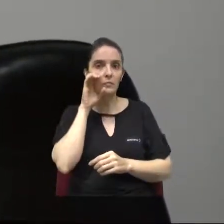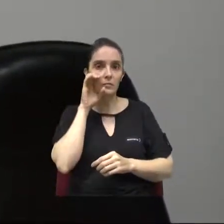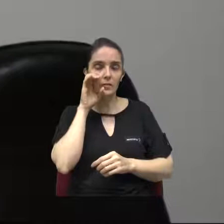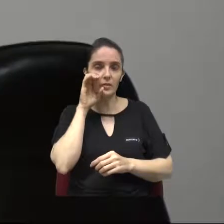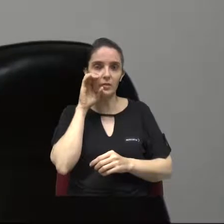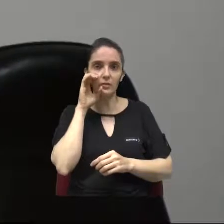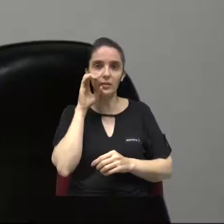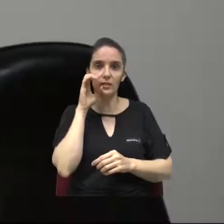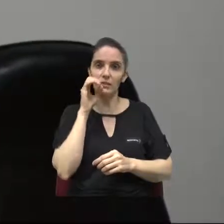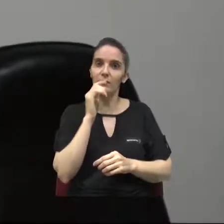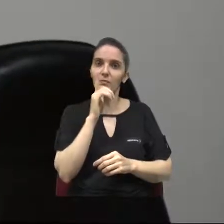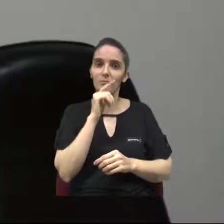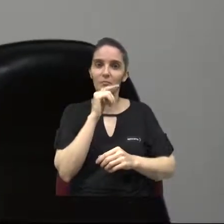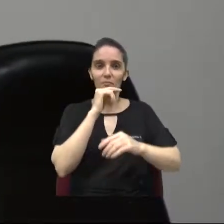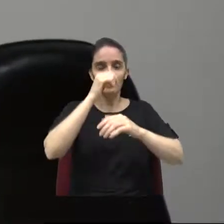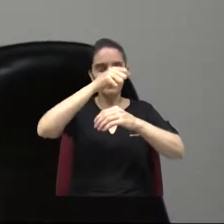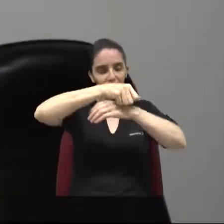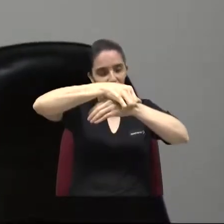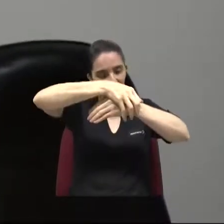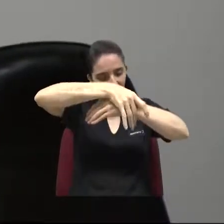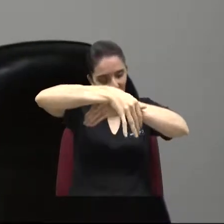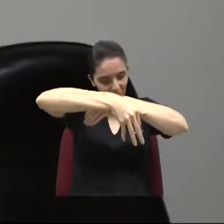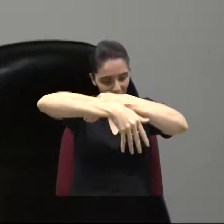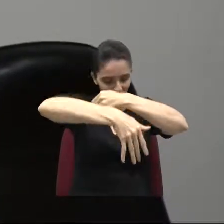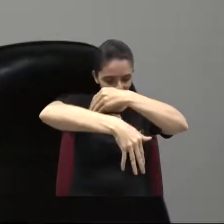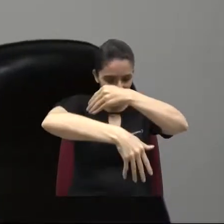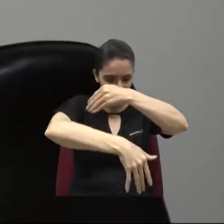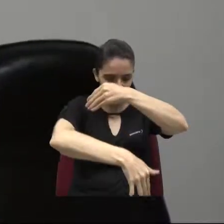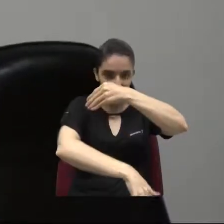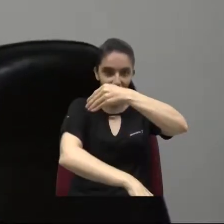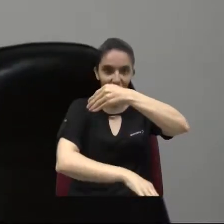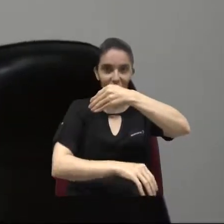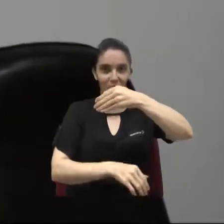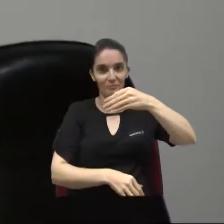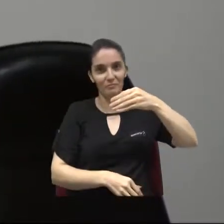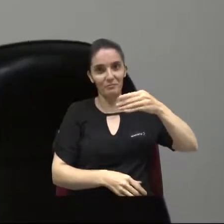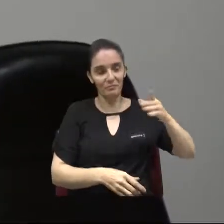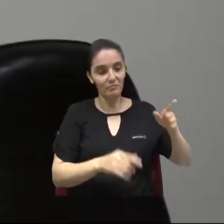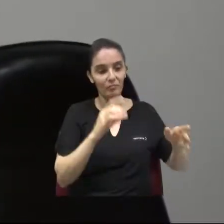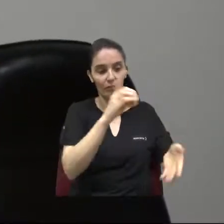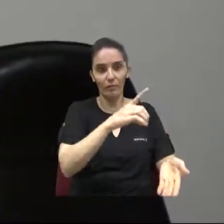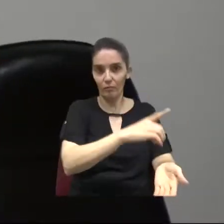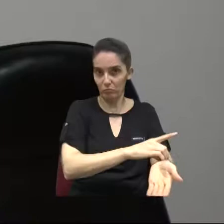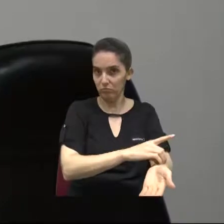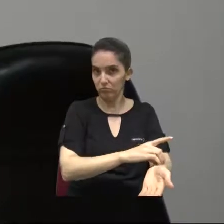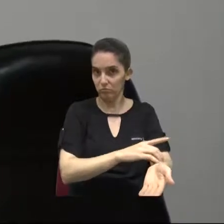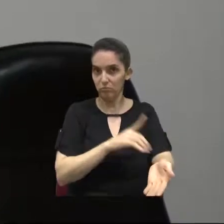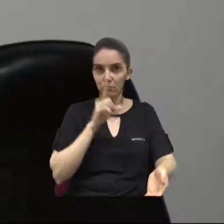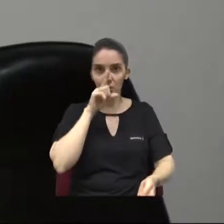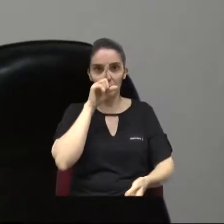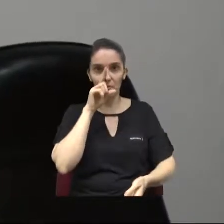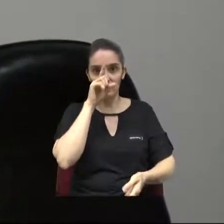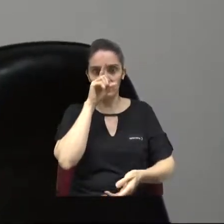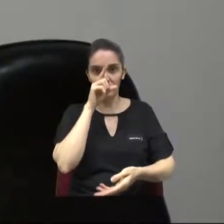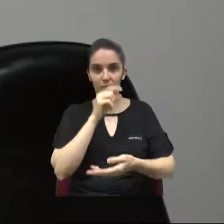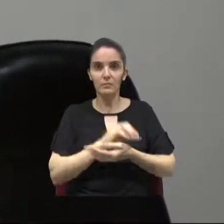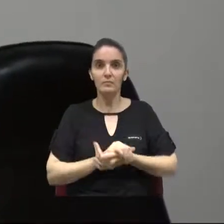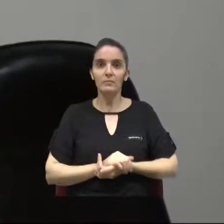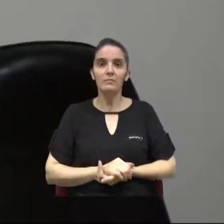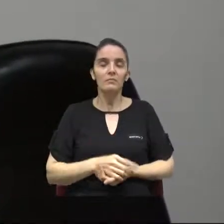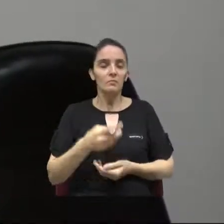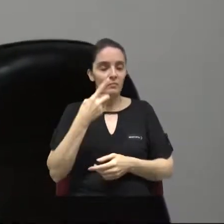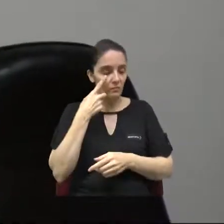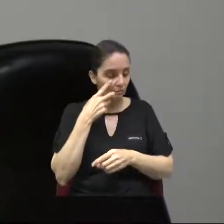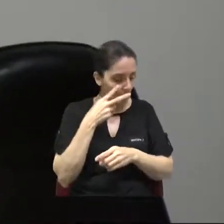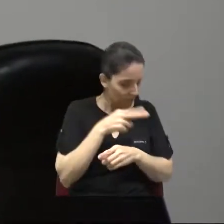parte embaixo que fica um restante de água. Então, elas pedem, a gente arreda a geladeira e elas puxam, verificam lá